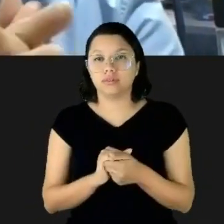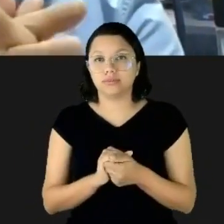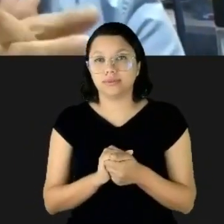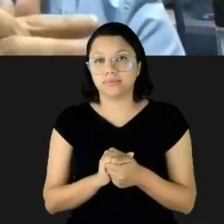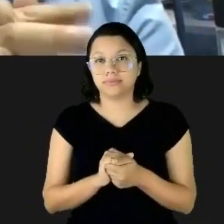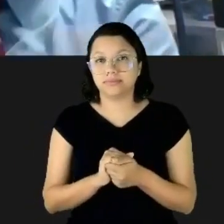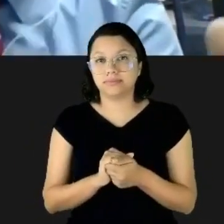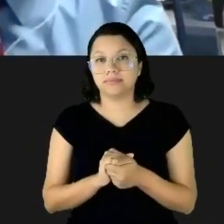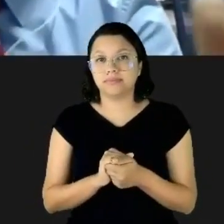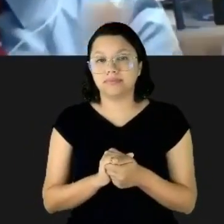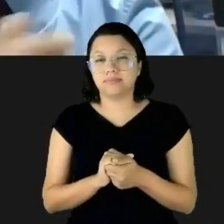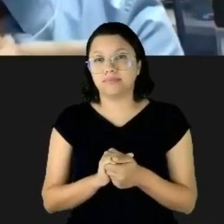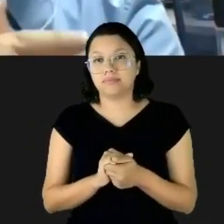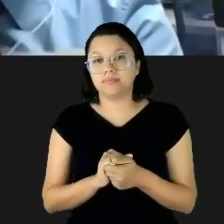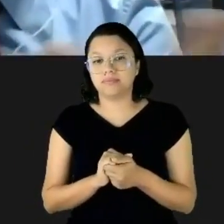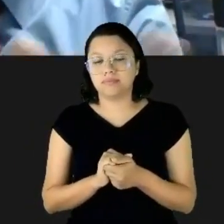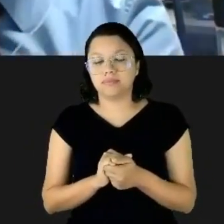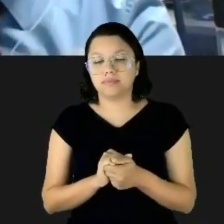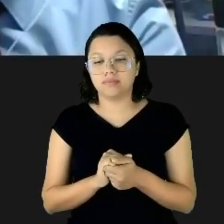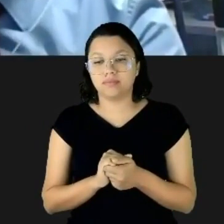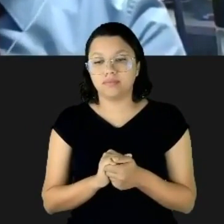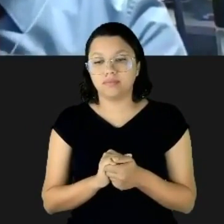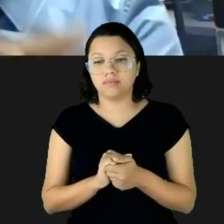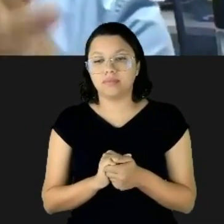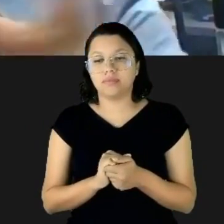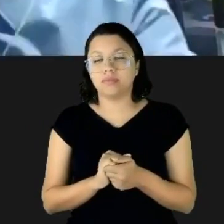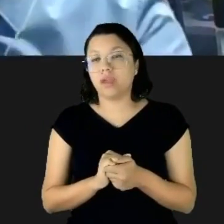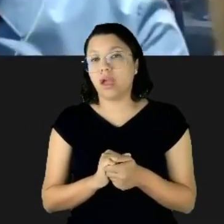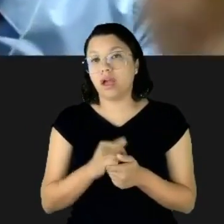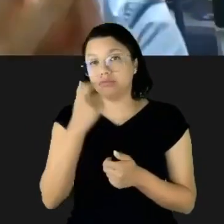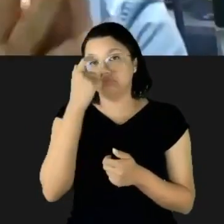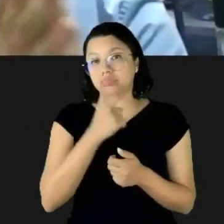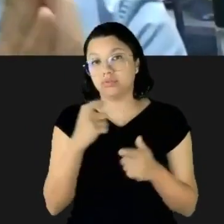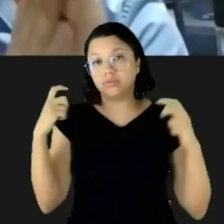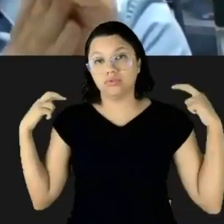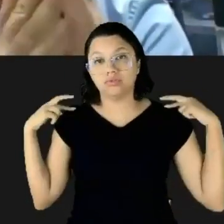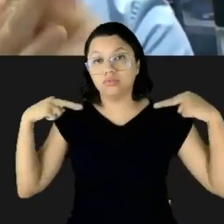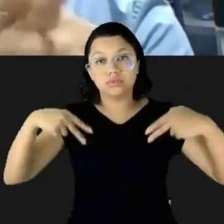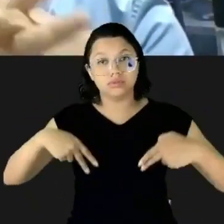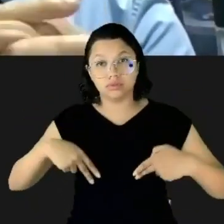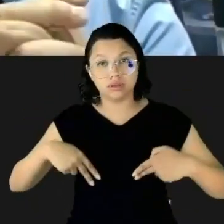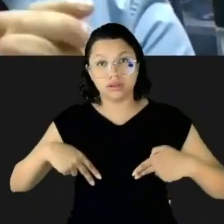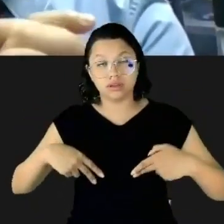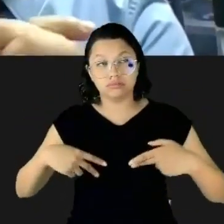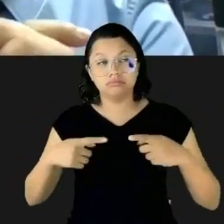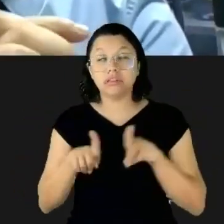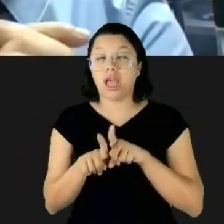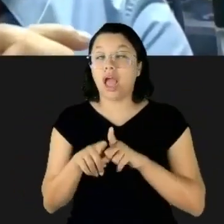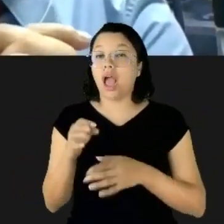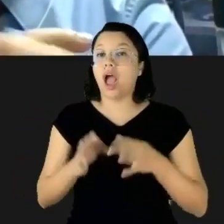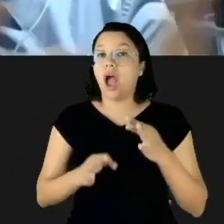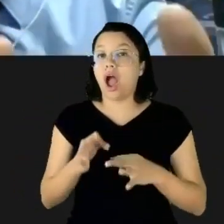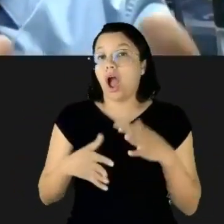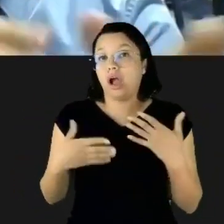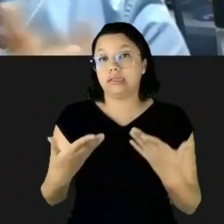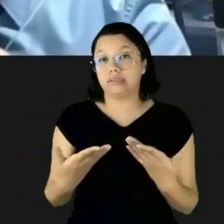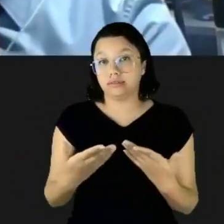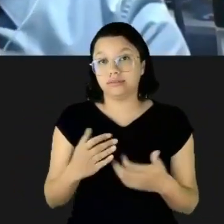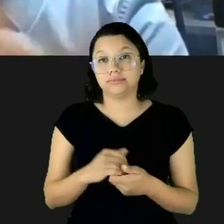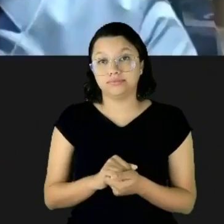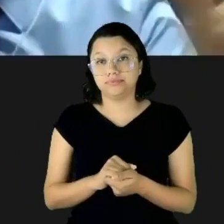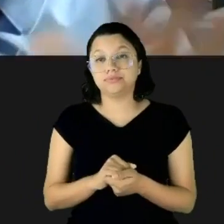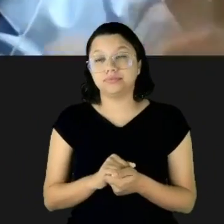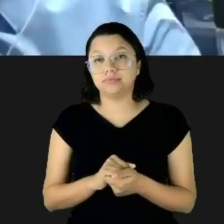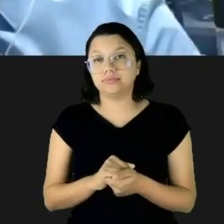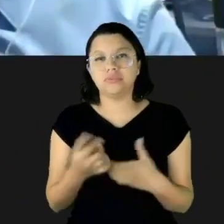nós somos extremamente, como seres humanos e como juízes, então, nem se fala, refratáveis de